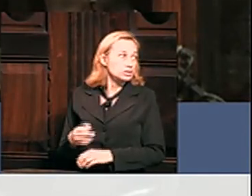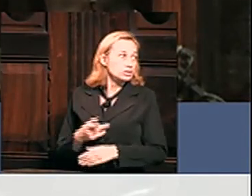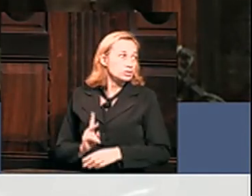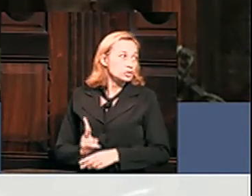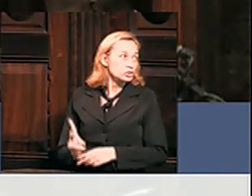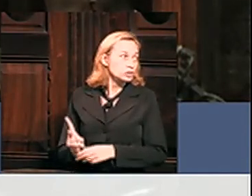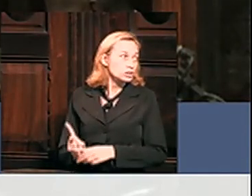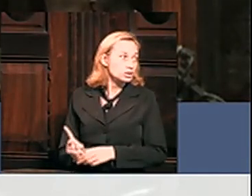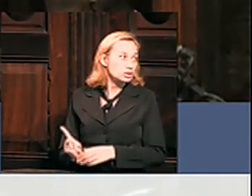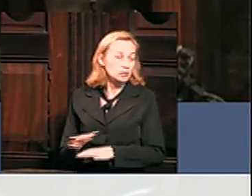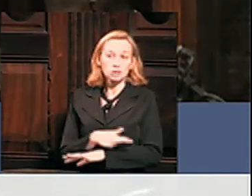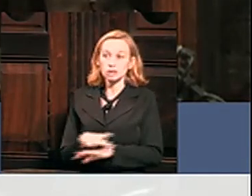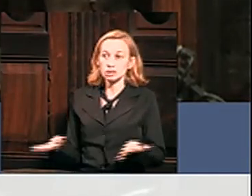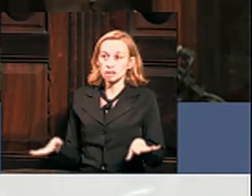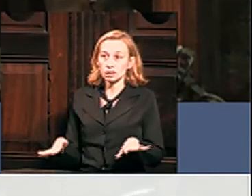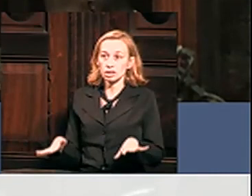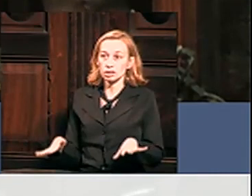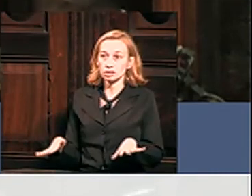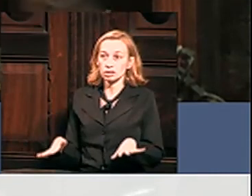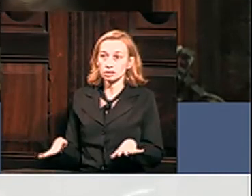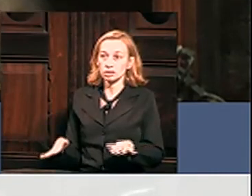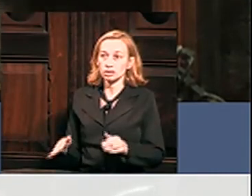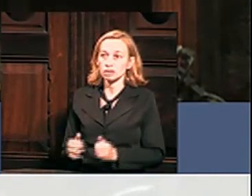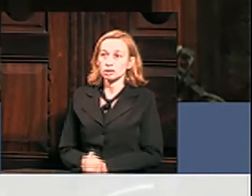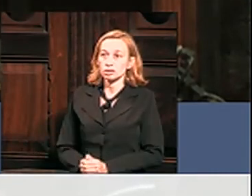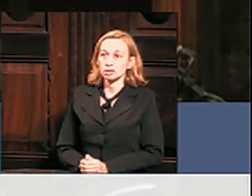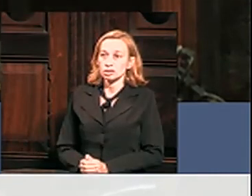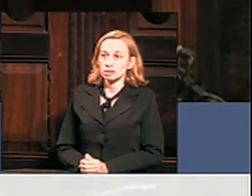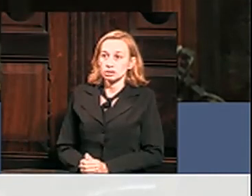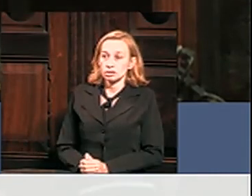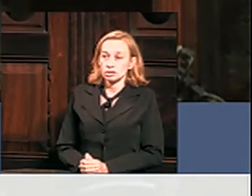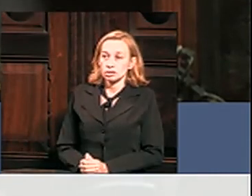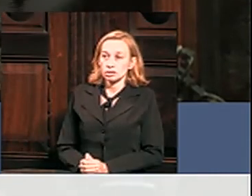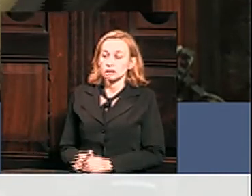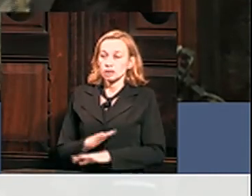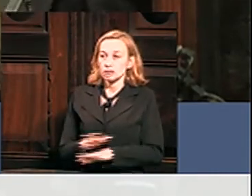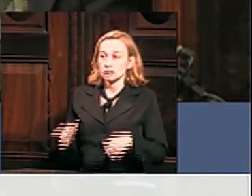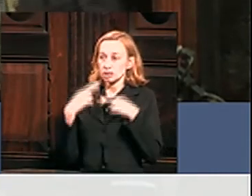presente sessão, a presidência encerra a mesma. Está encerrada a presente sessão.